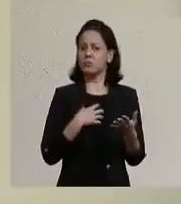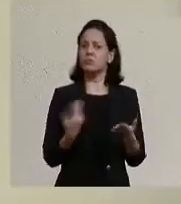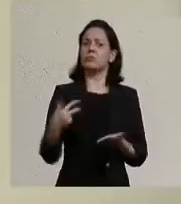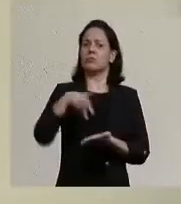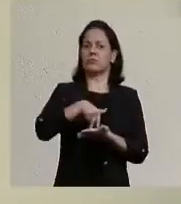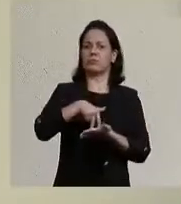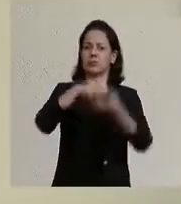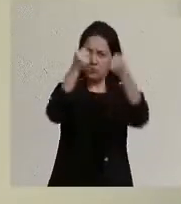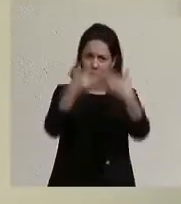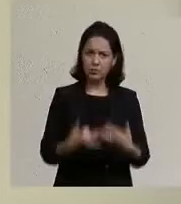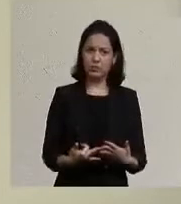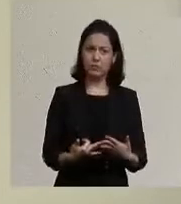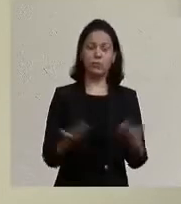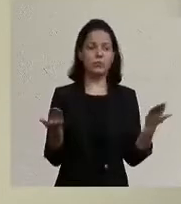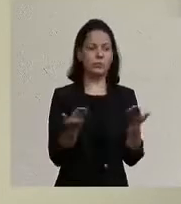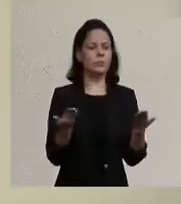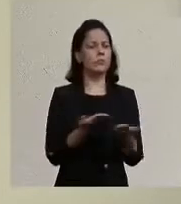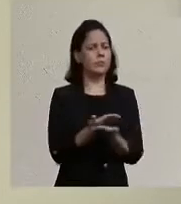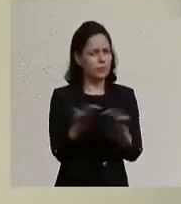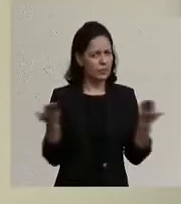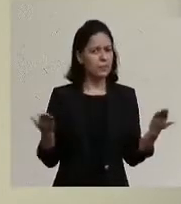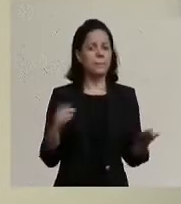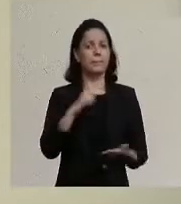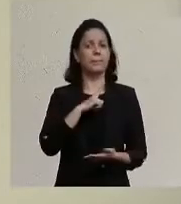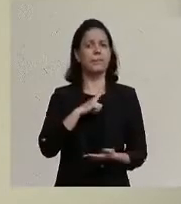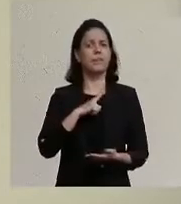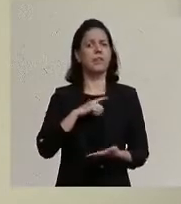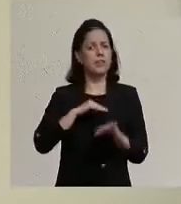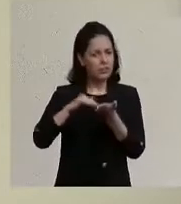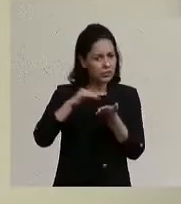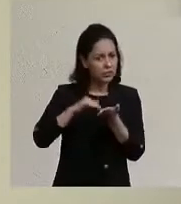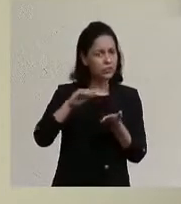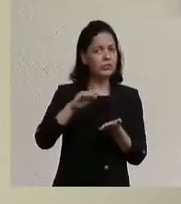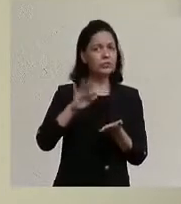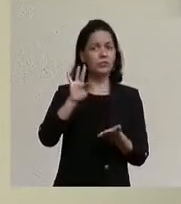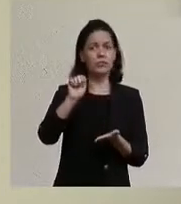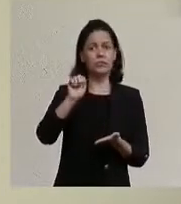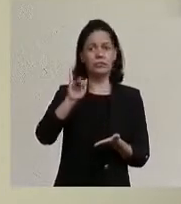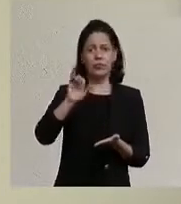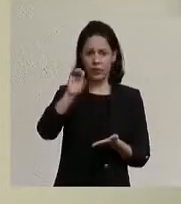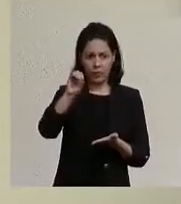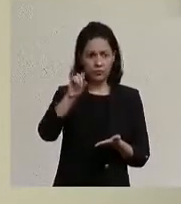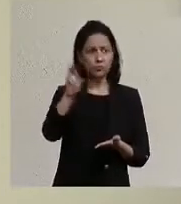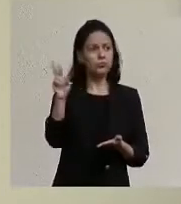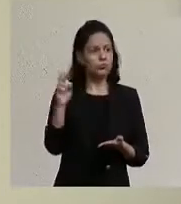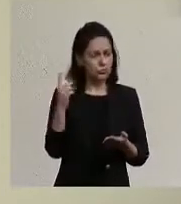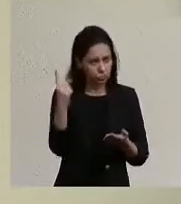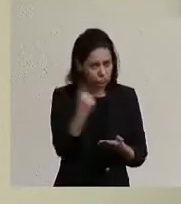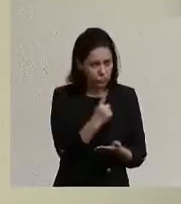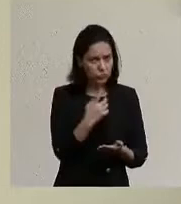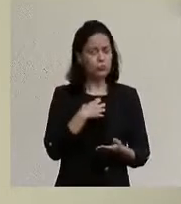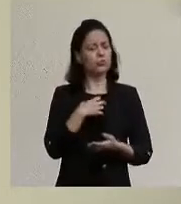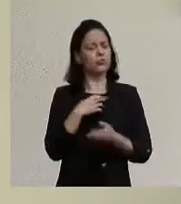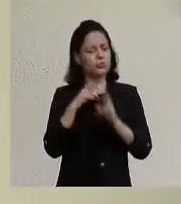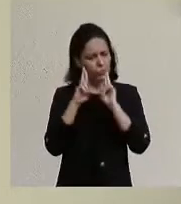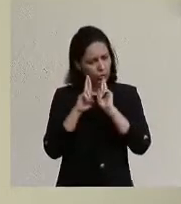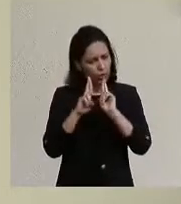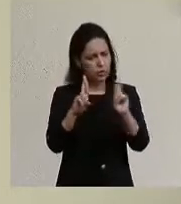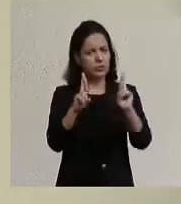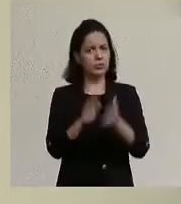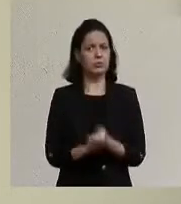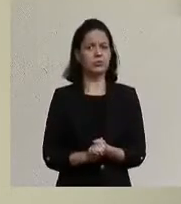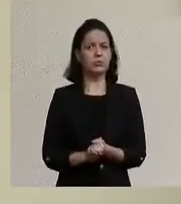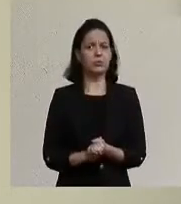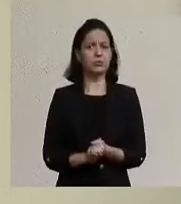quer Saúdo aqui é o presidente ao secretário Fábio Mendonça que sempre respeitosamente dirigiu as palavras a mim